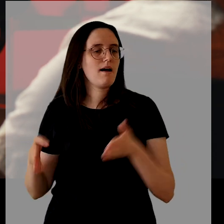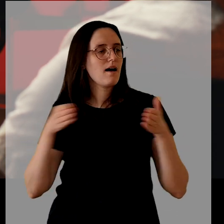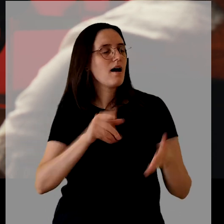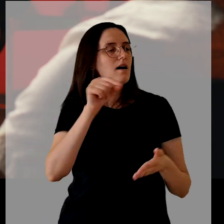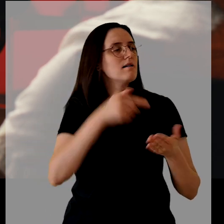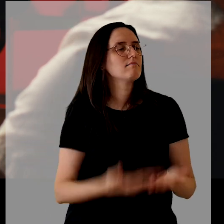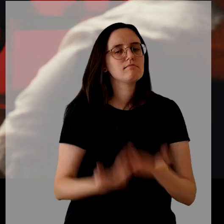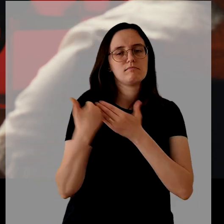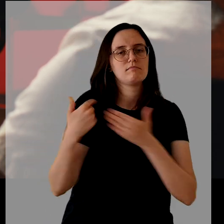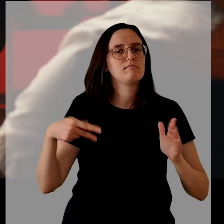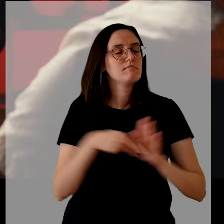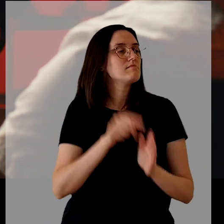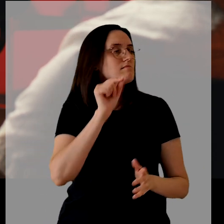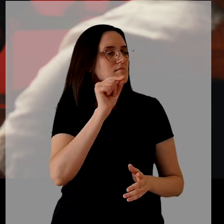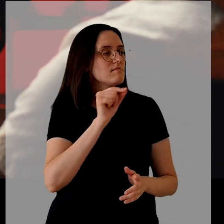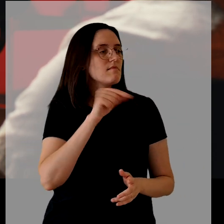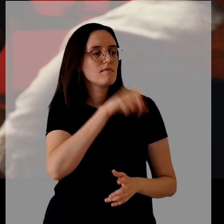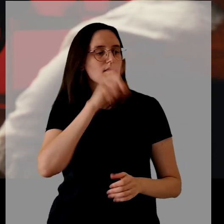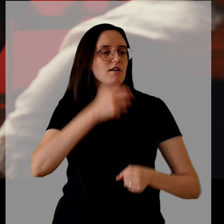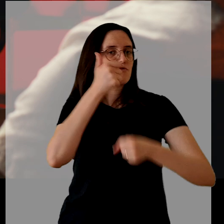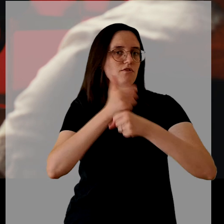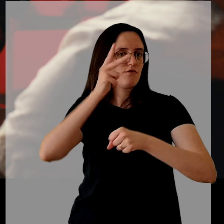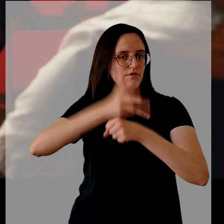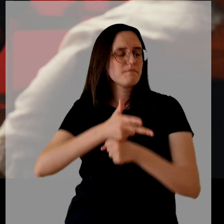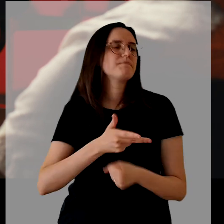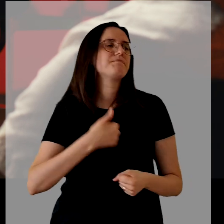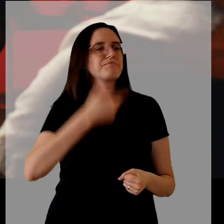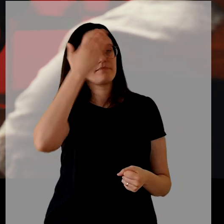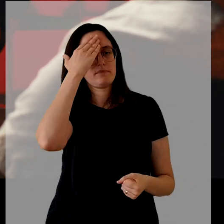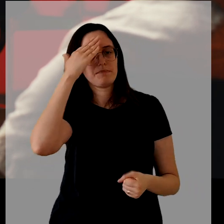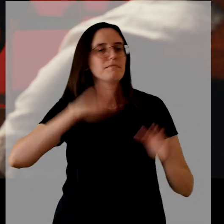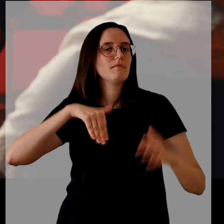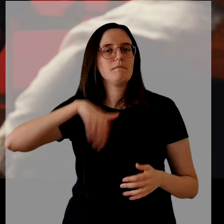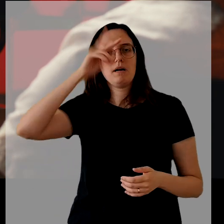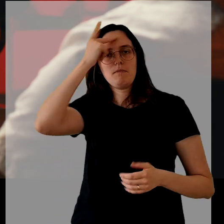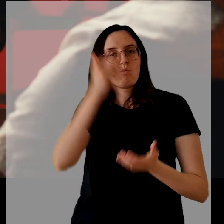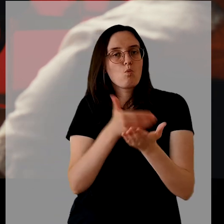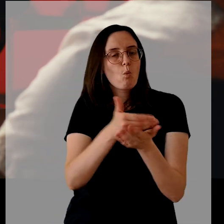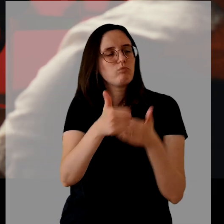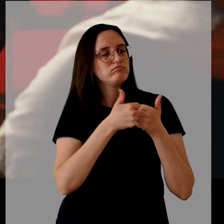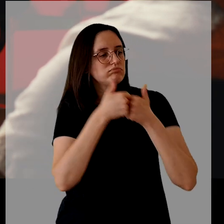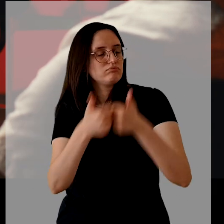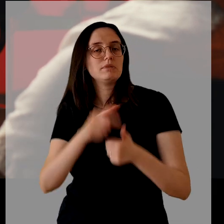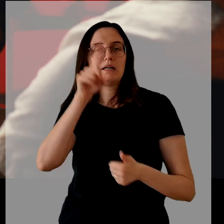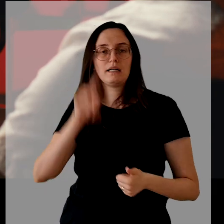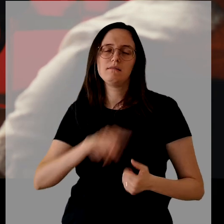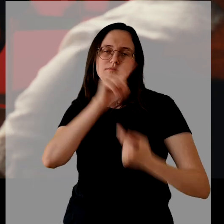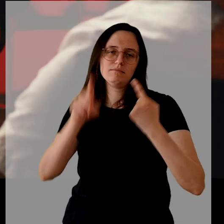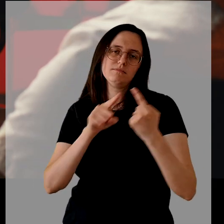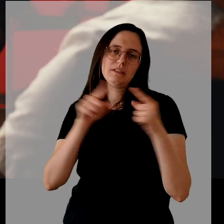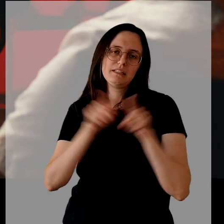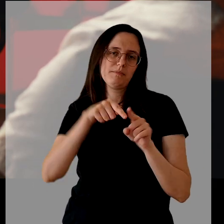essa responsabilidade que um diretor de fotografia tem, por mais que seja às vezes o pessoal ali que está começando a acompanhar, que é o intuito